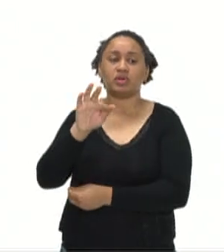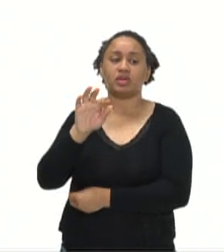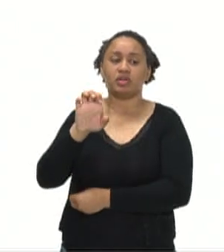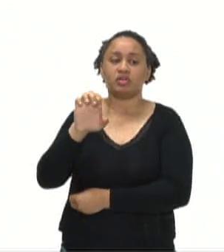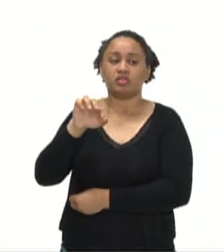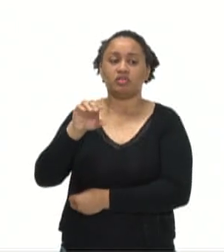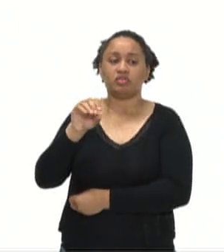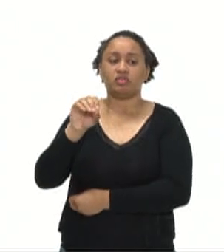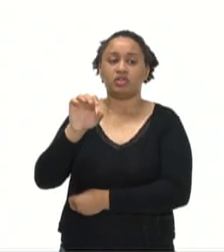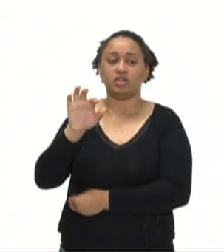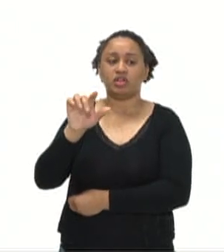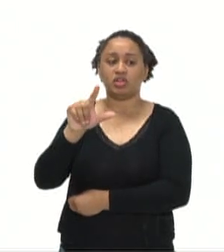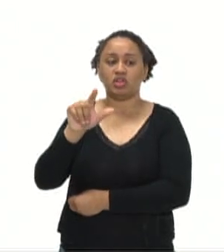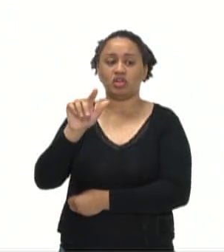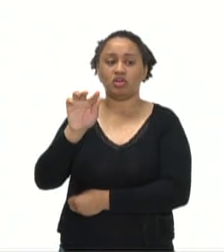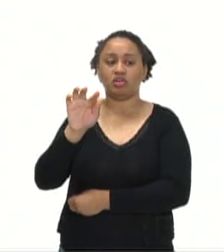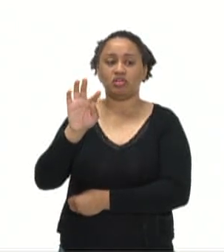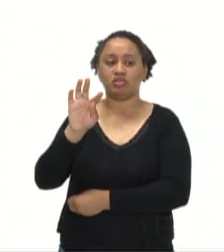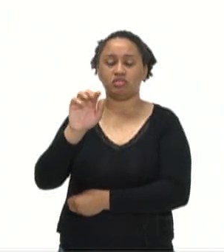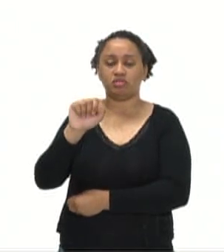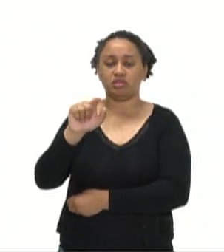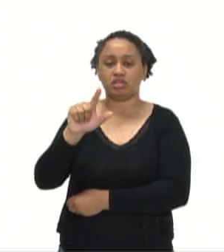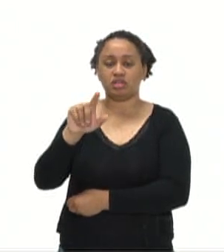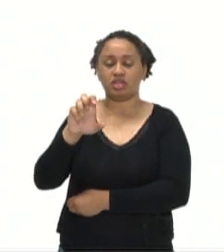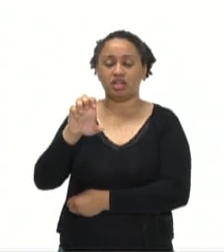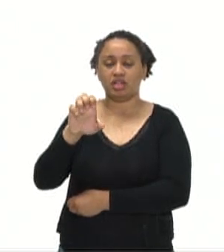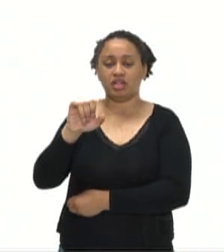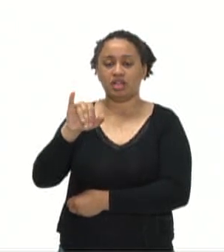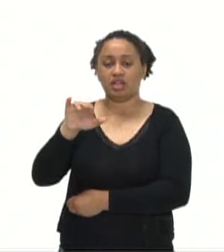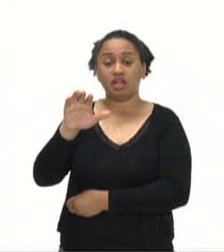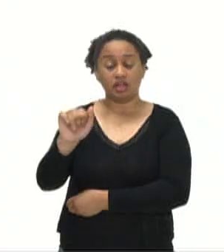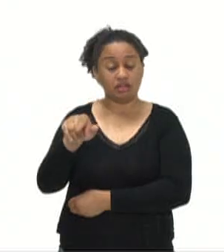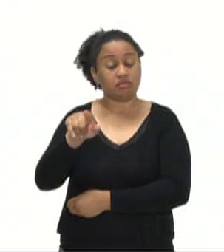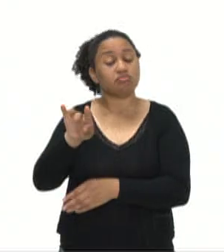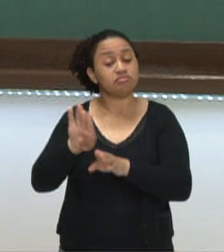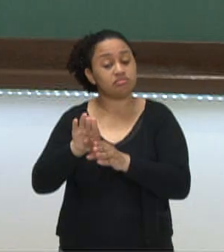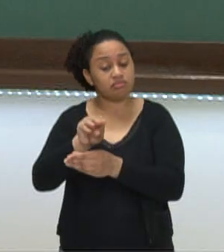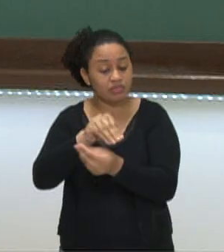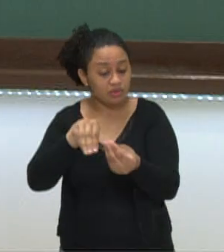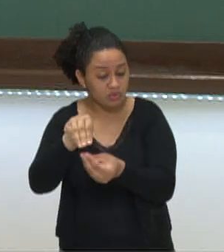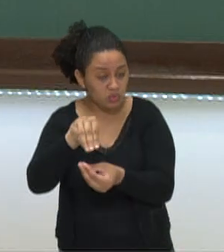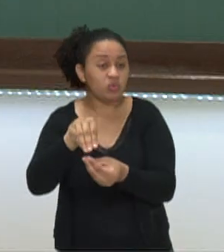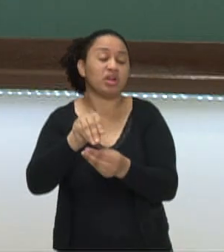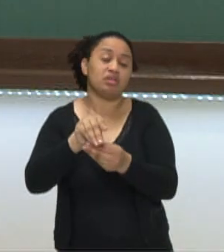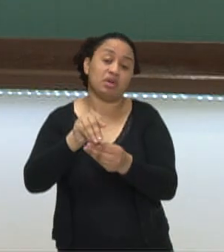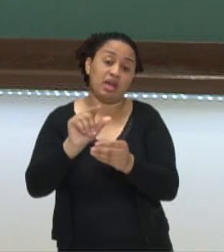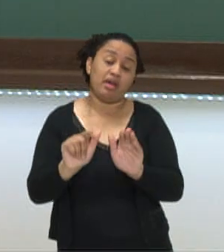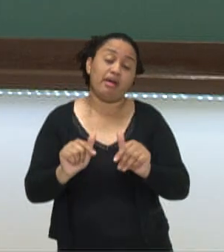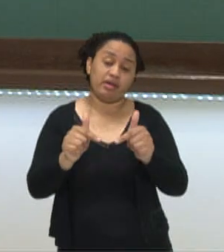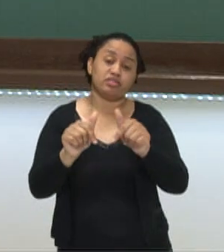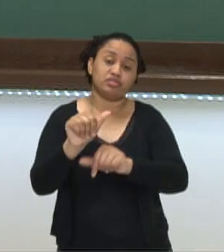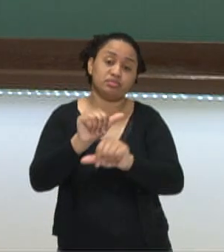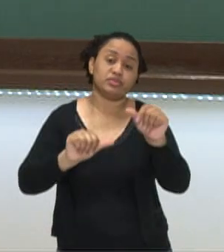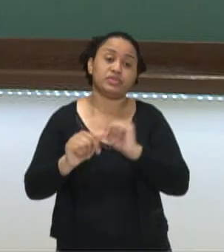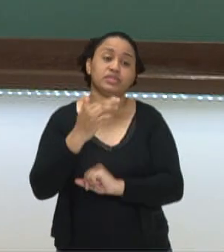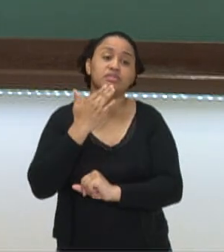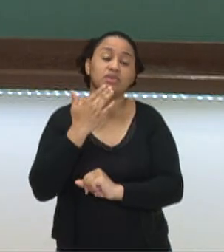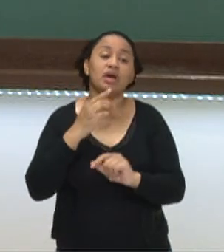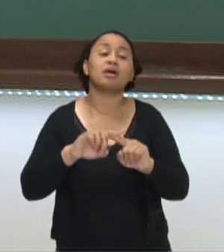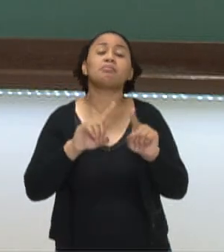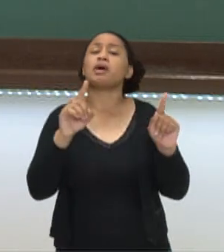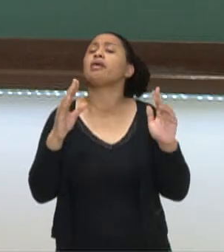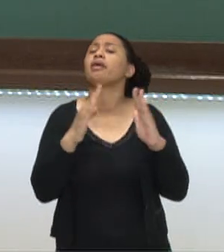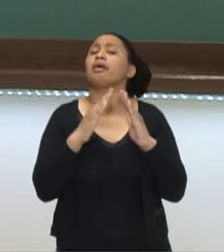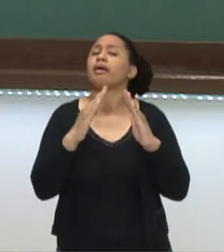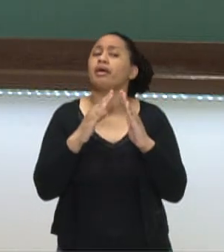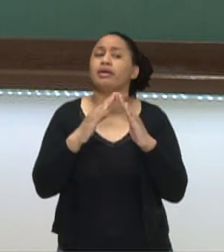de fenolftaleína, que também, quando colocada lá, vai reagir mudando de cor, né? Mas em